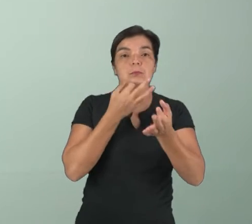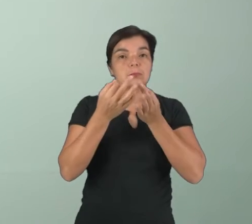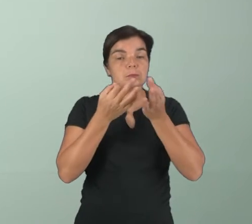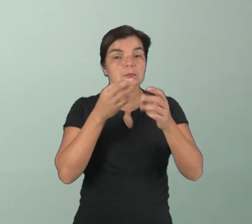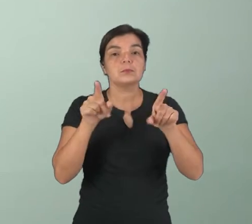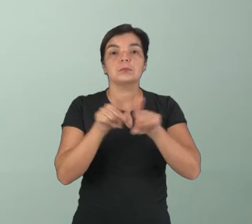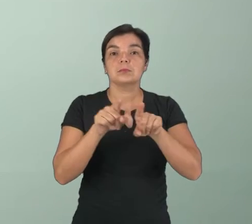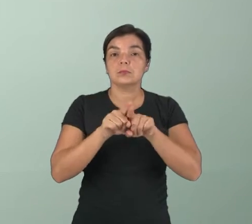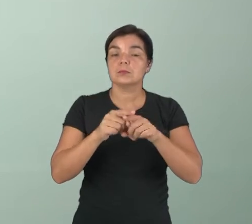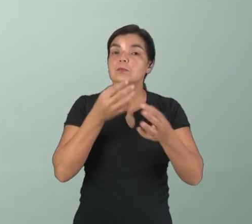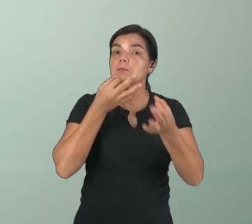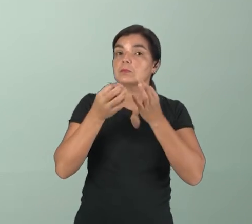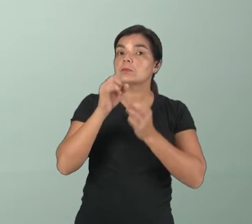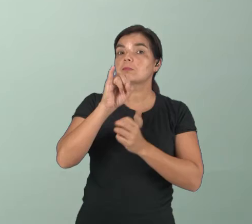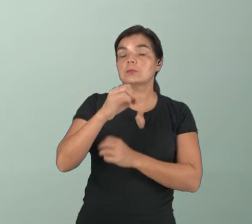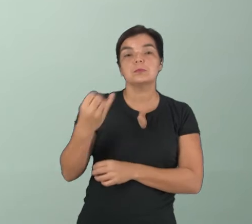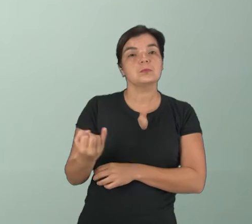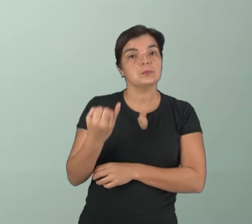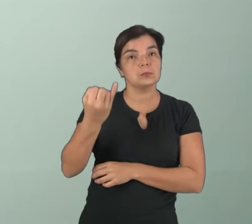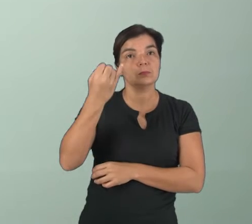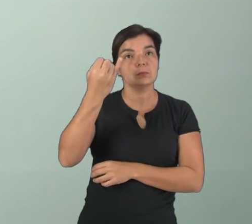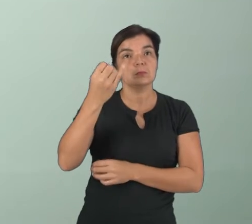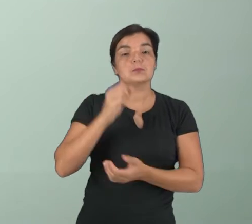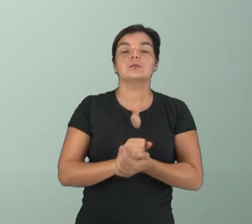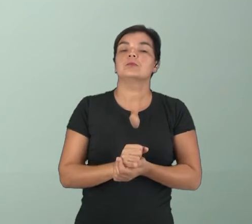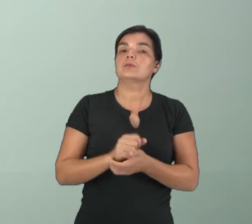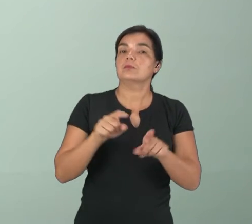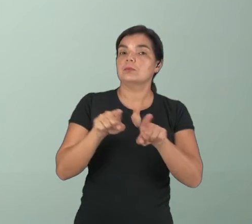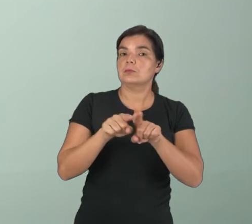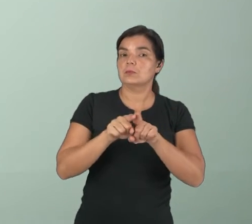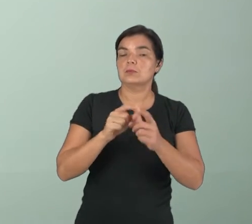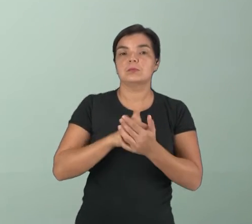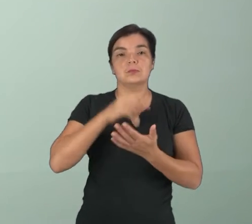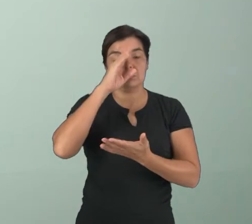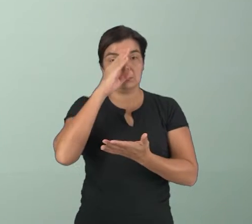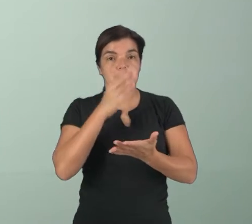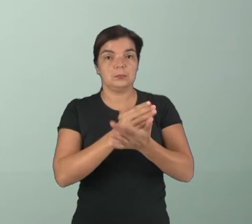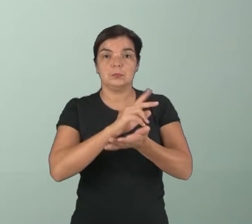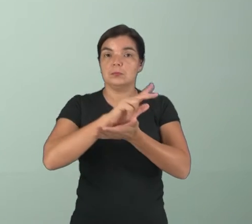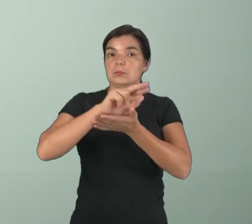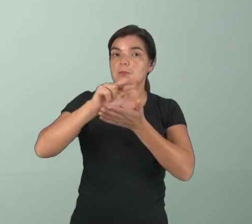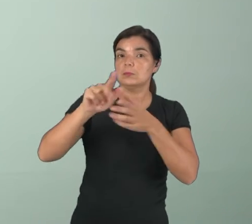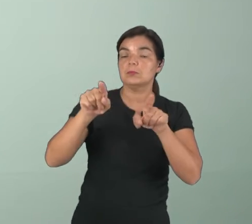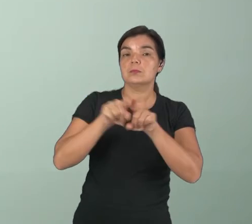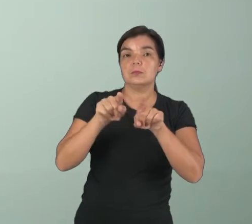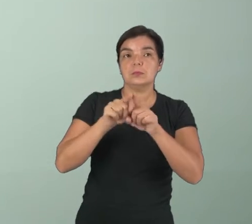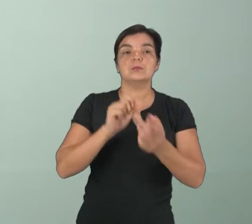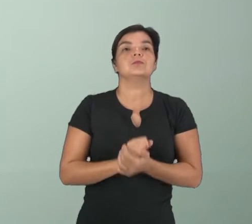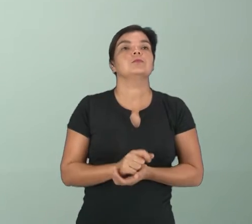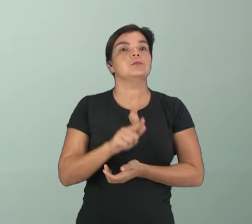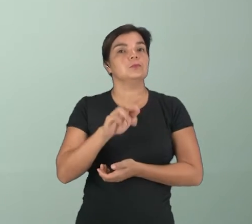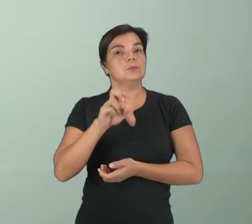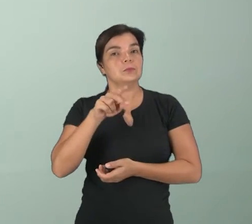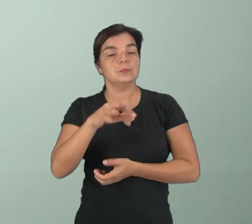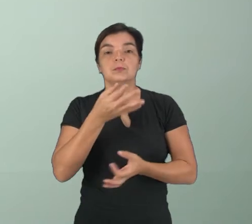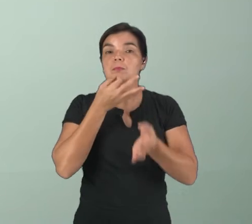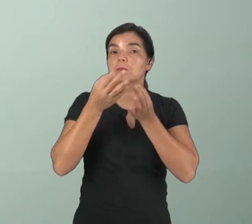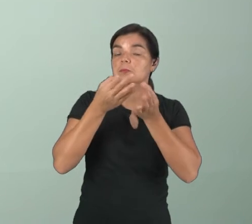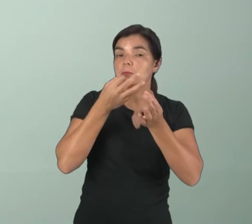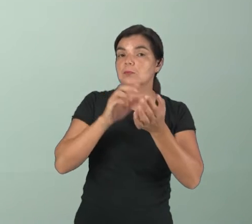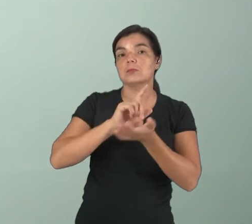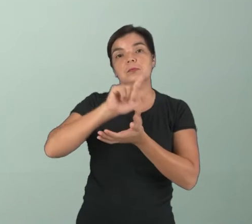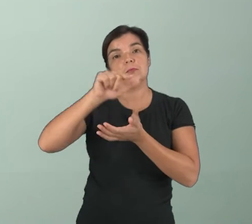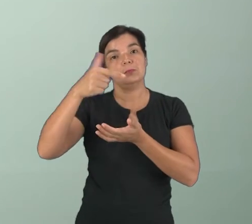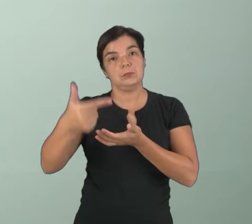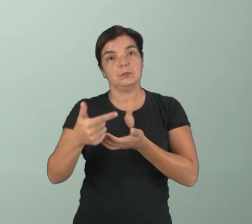se sustentam se forem fundamentados em estereótipos, crendices, clichês, generalizações, opiniões subjetivas, entre